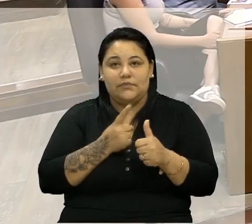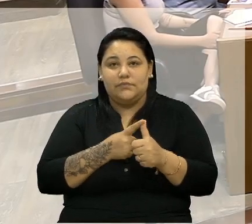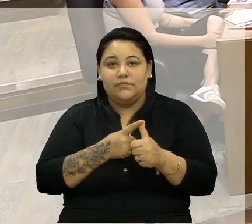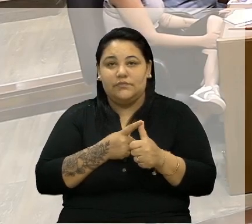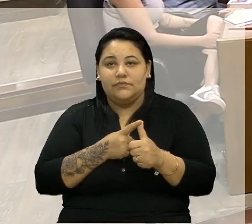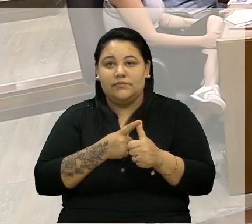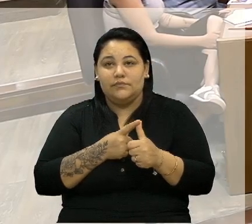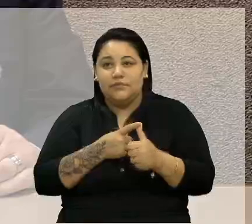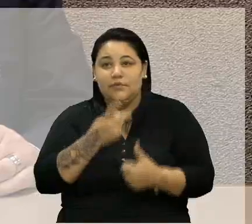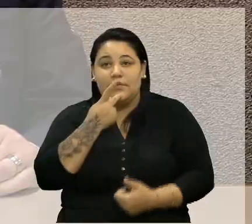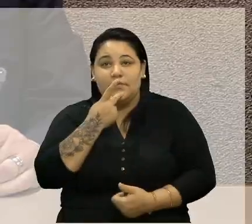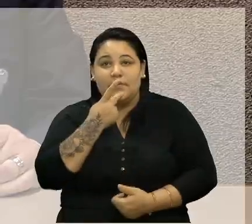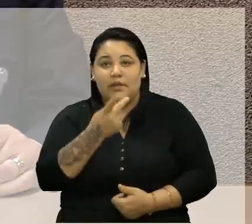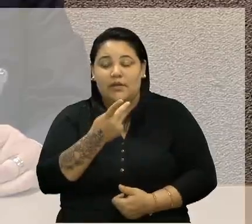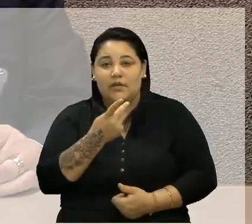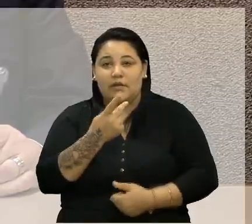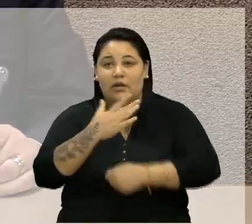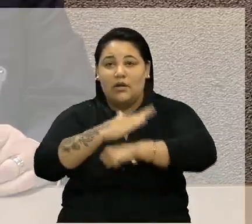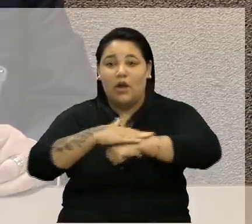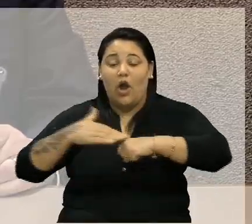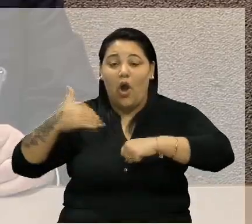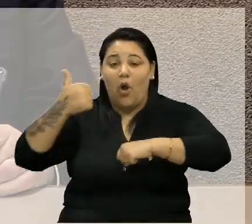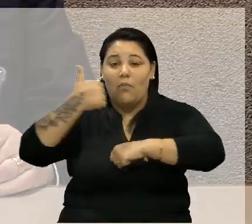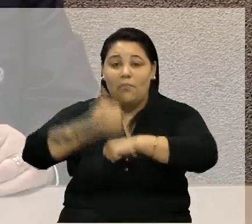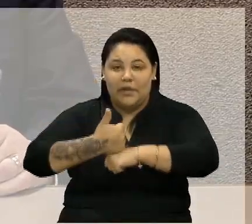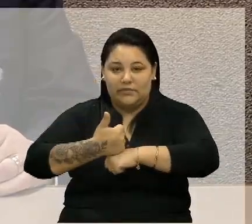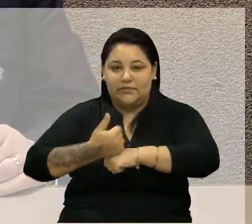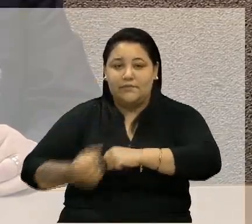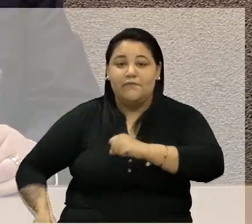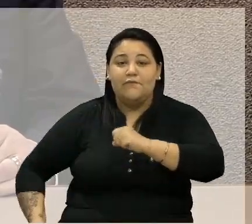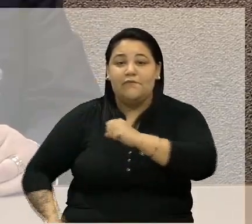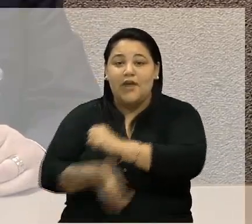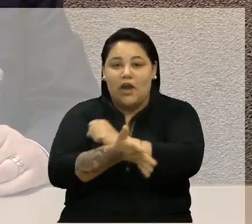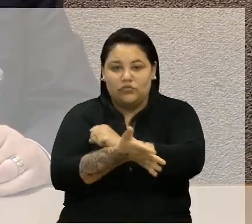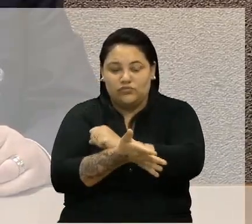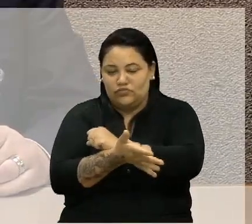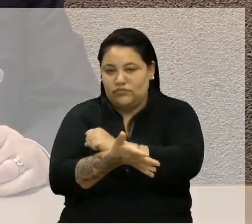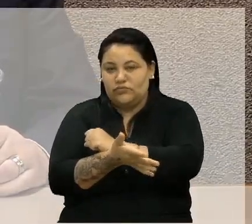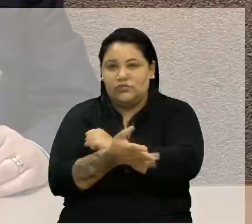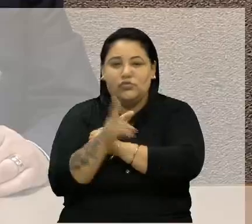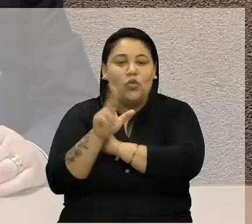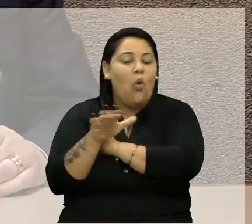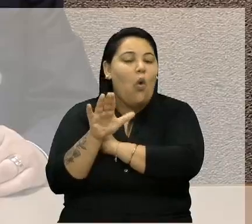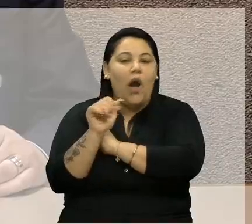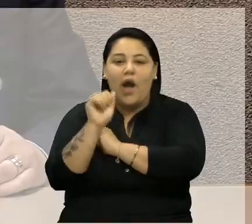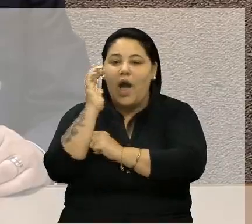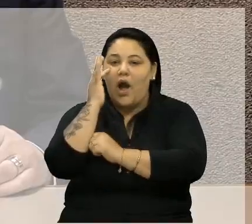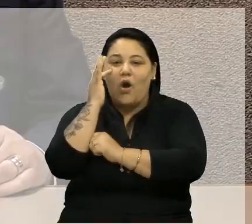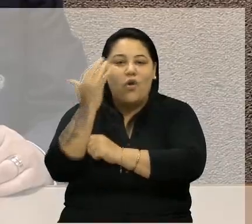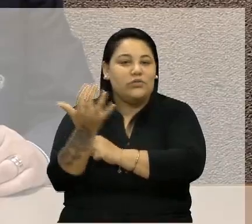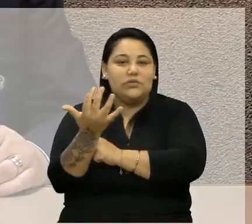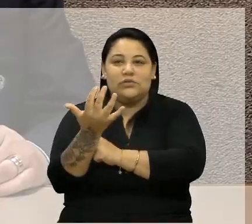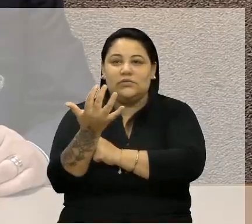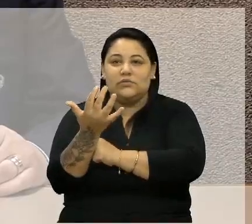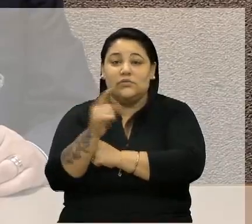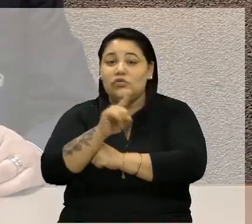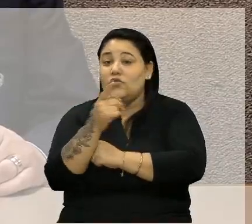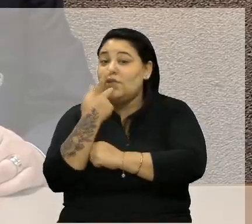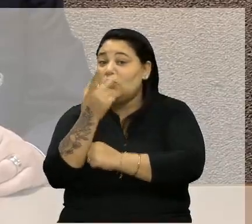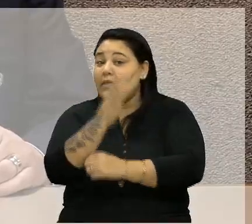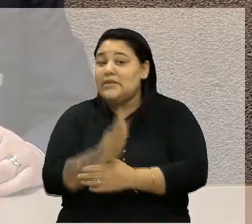dizer golpe. Golpe. Nunca aconteceu na história, não estou falando do